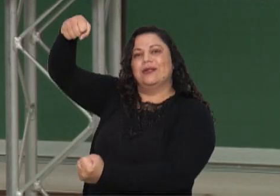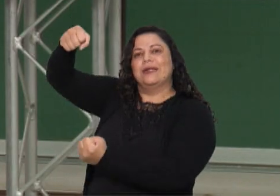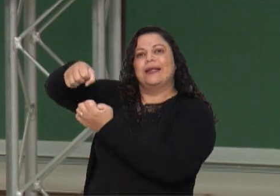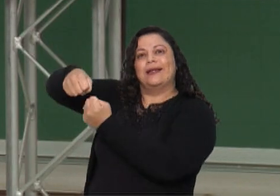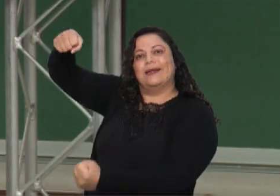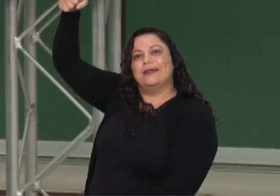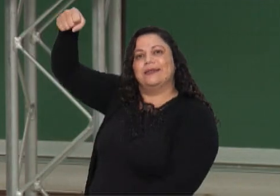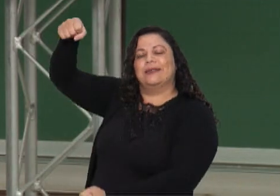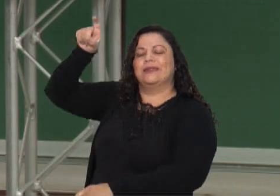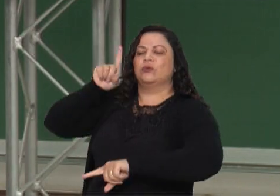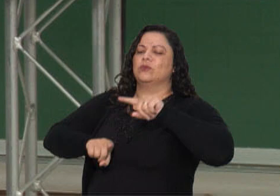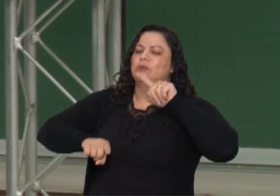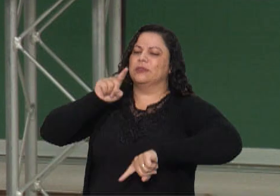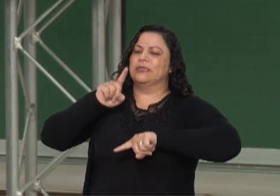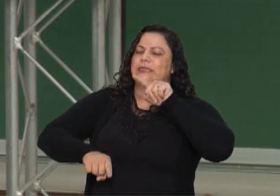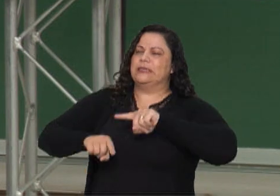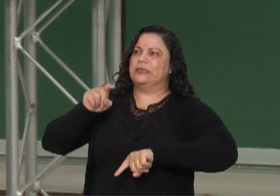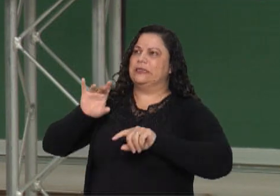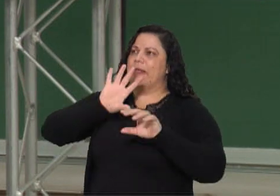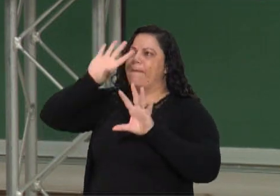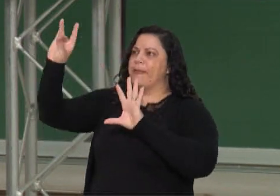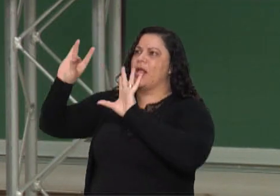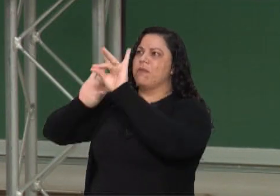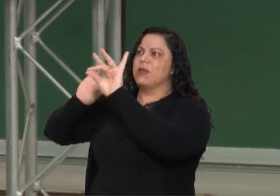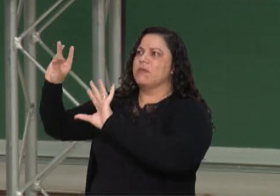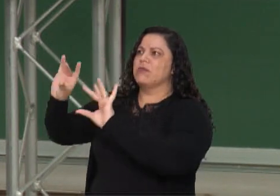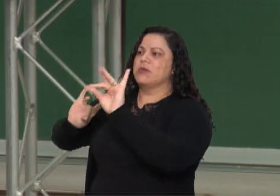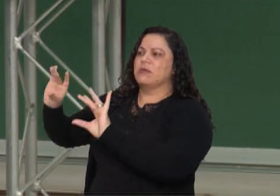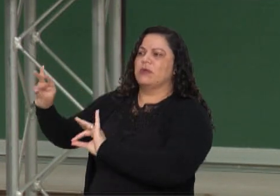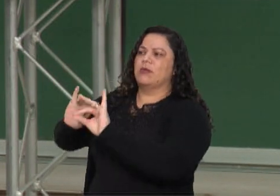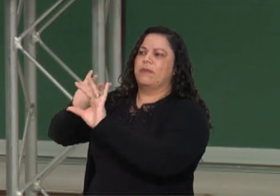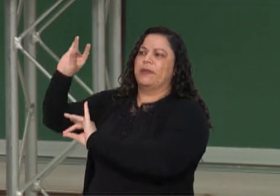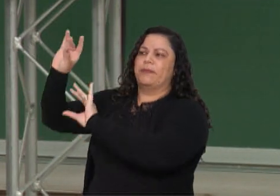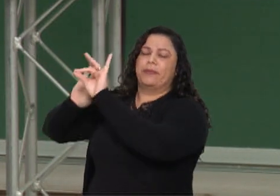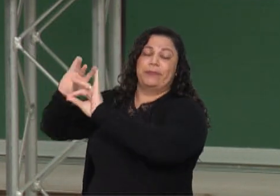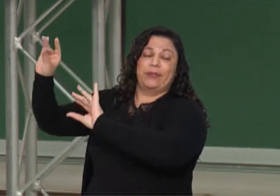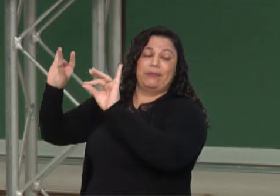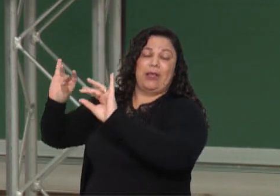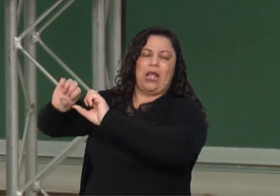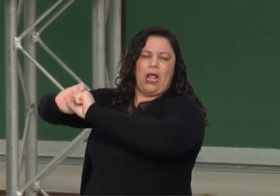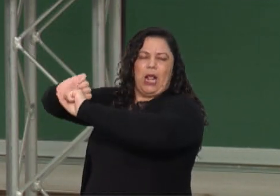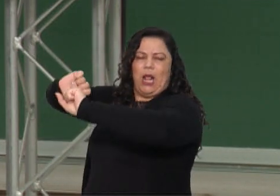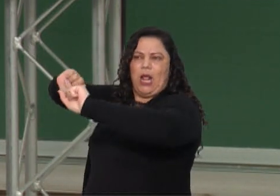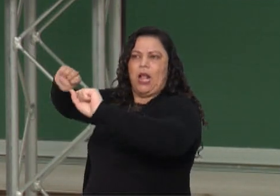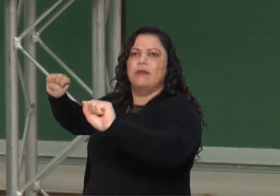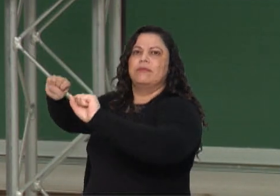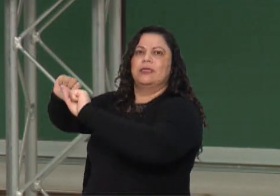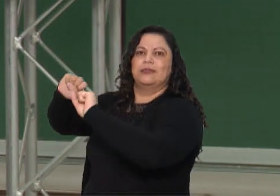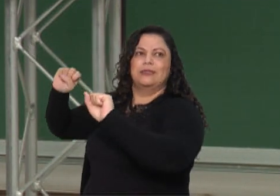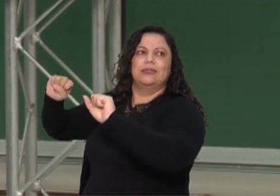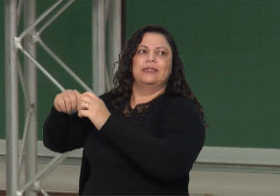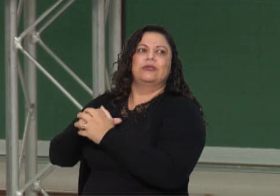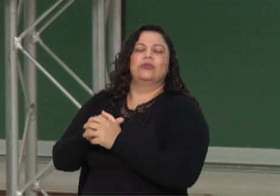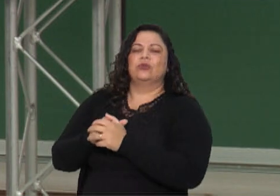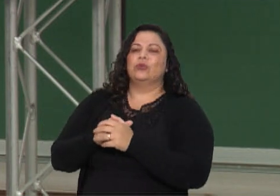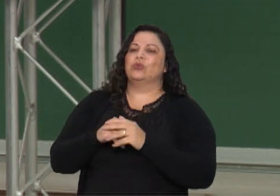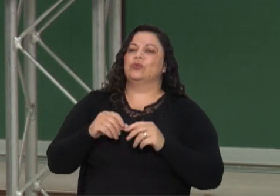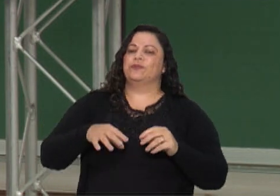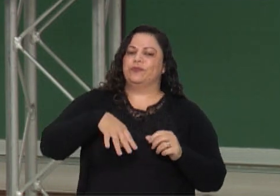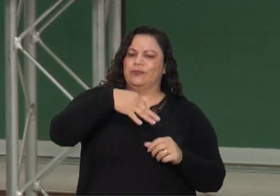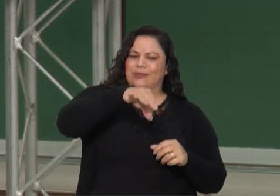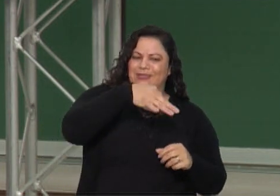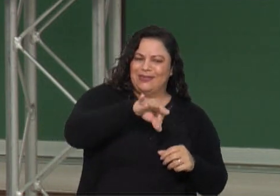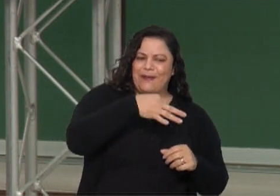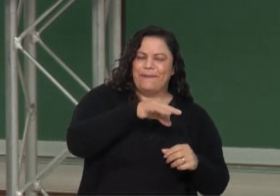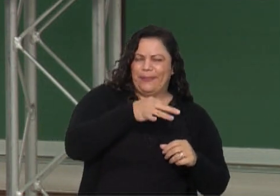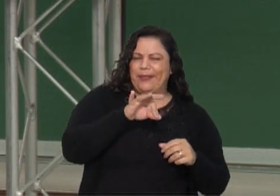nos materiais e vai fazer a sua composição naquela cartolina, uma folha bem grande, né? Perto da sulfite que a gente está acostumado, que é